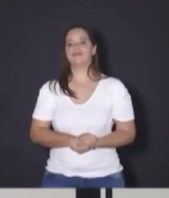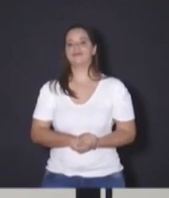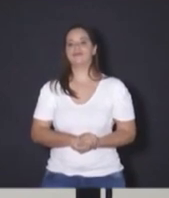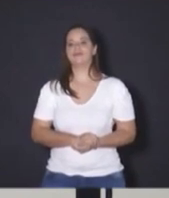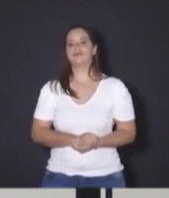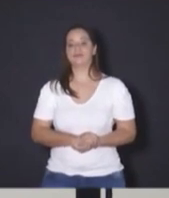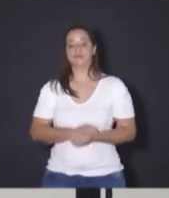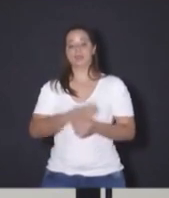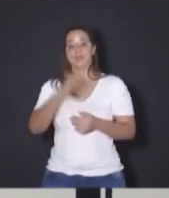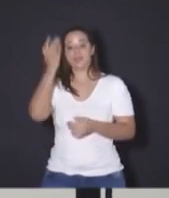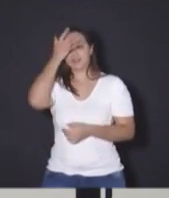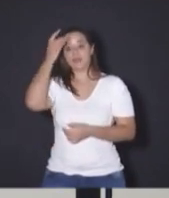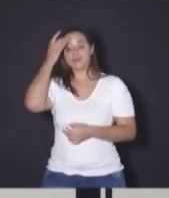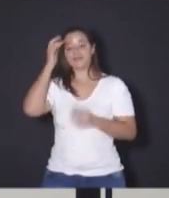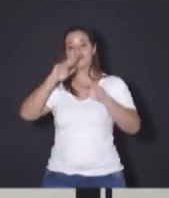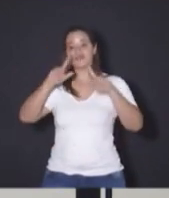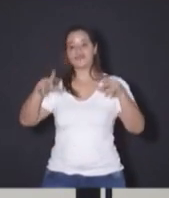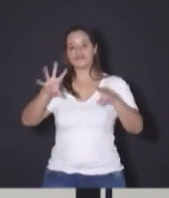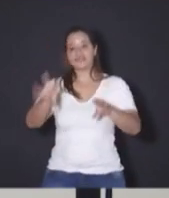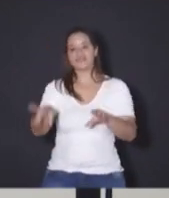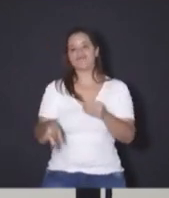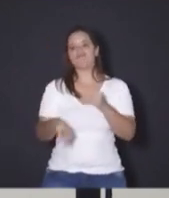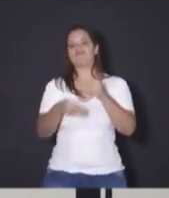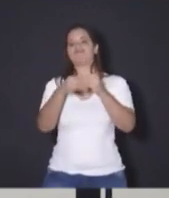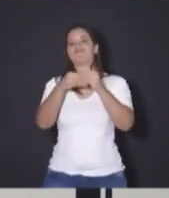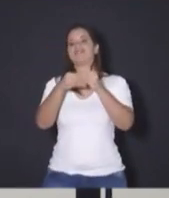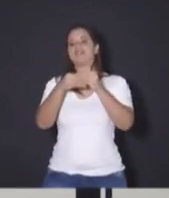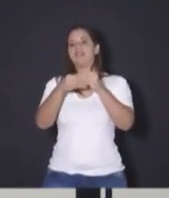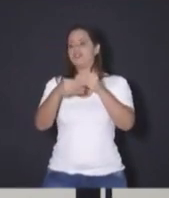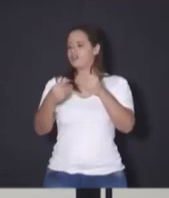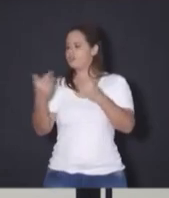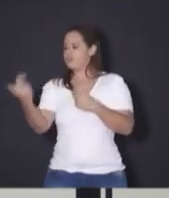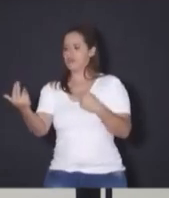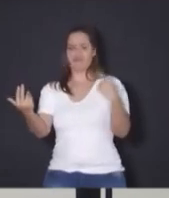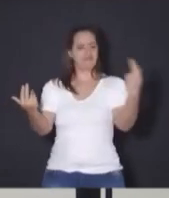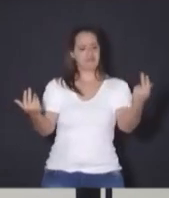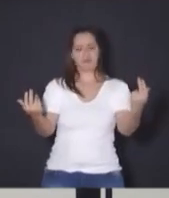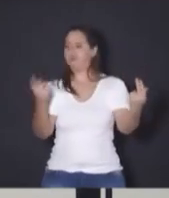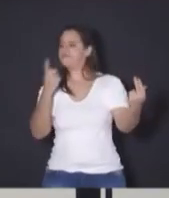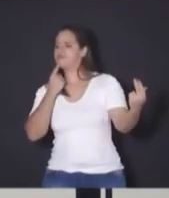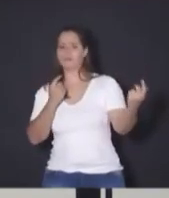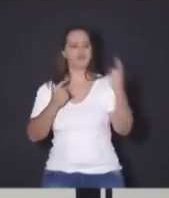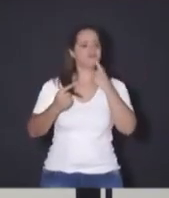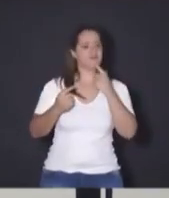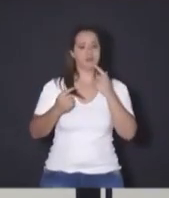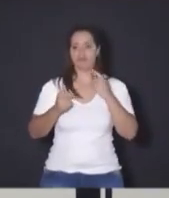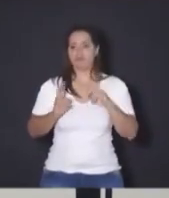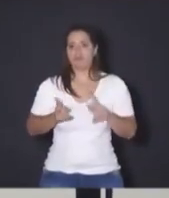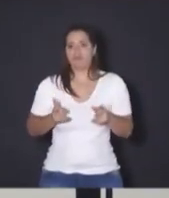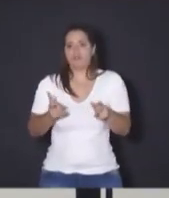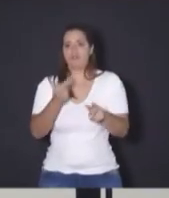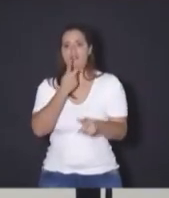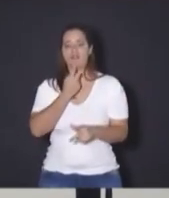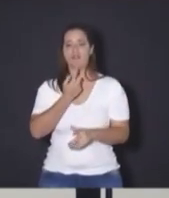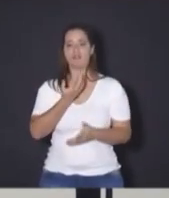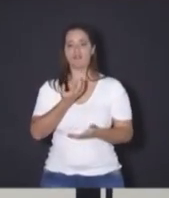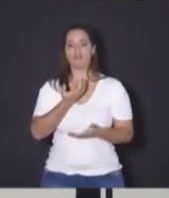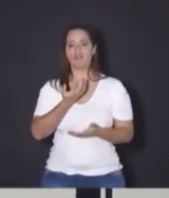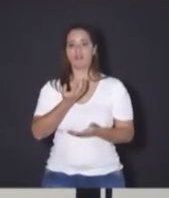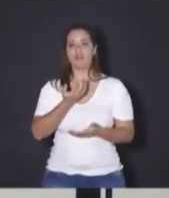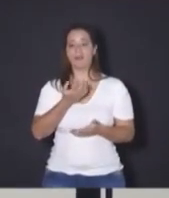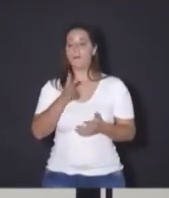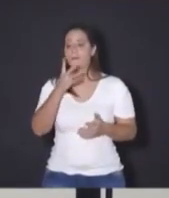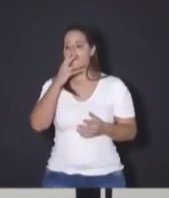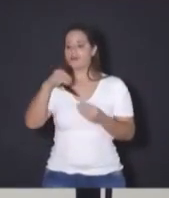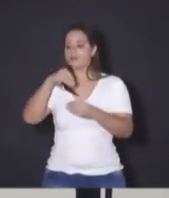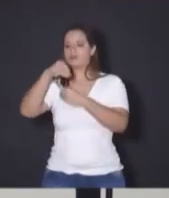É o diferente que nos completa. É igual com igual, vermelho com vermelho, vai ser sempre vermelho. Mas